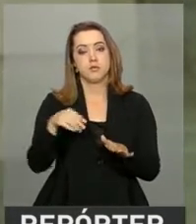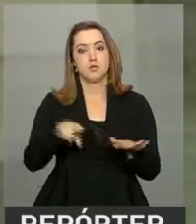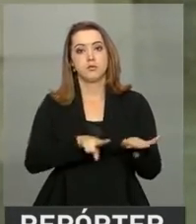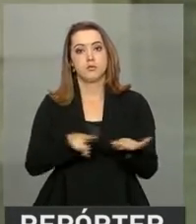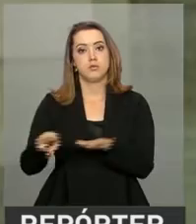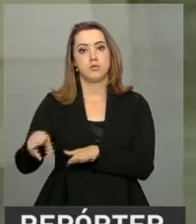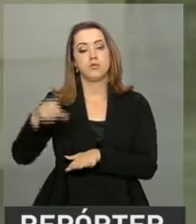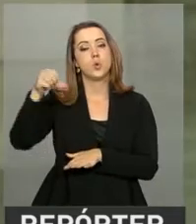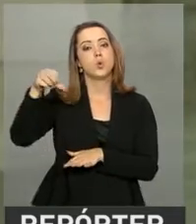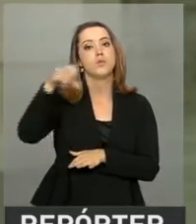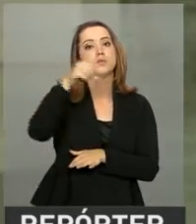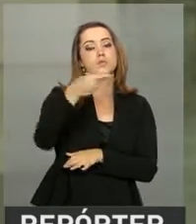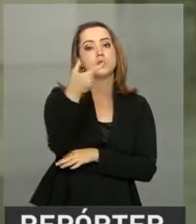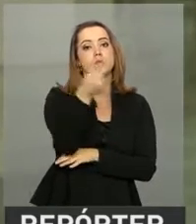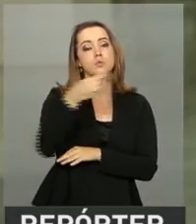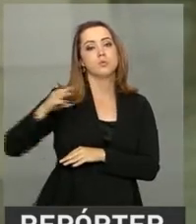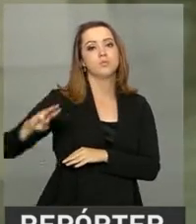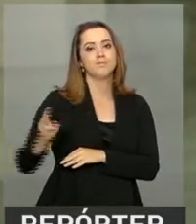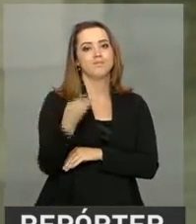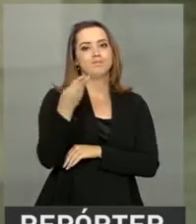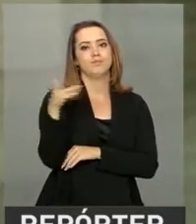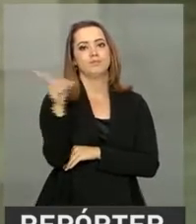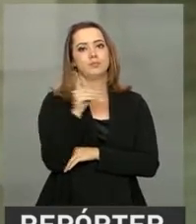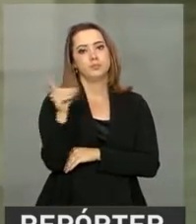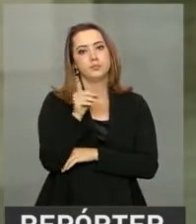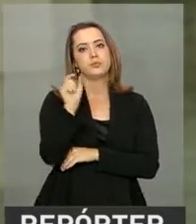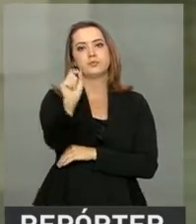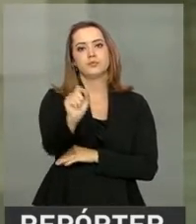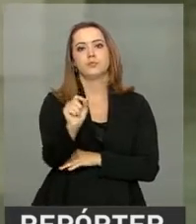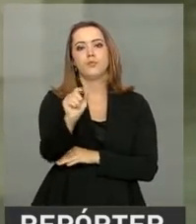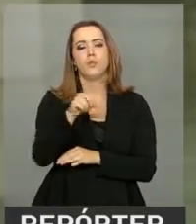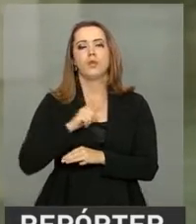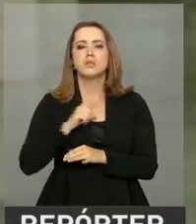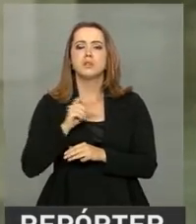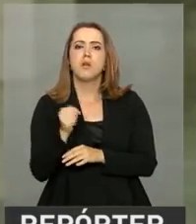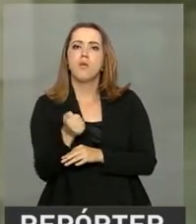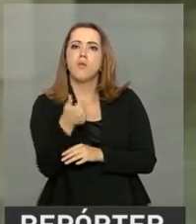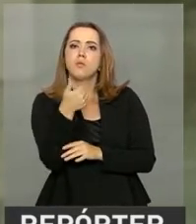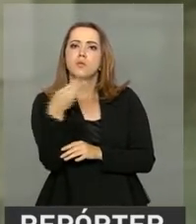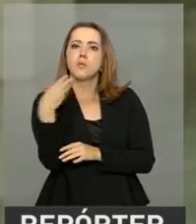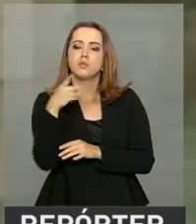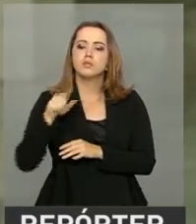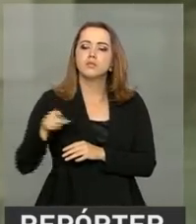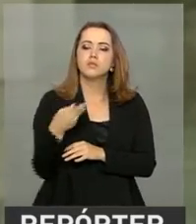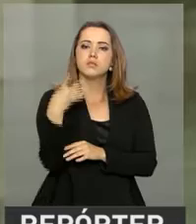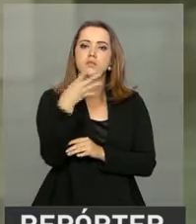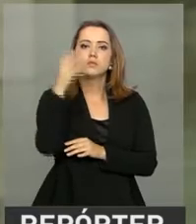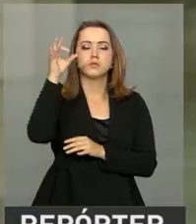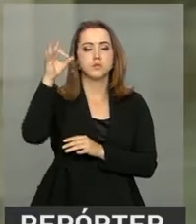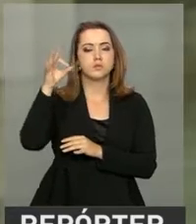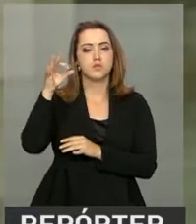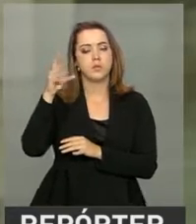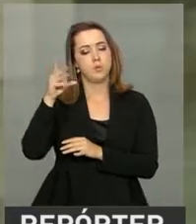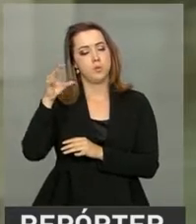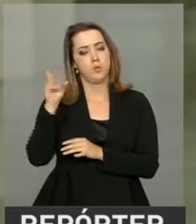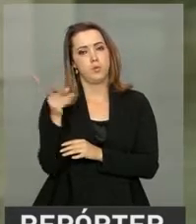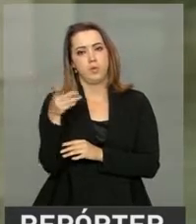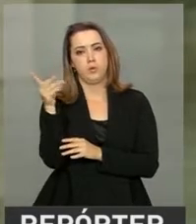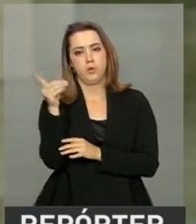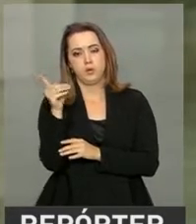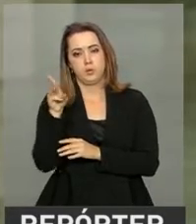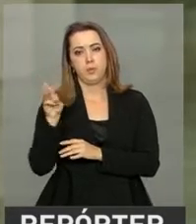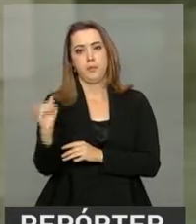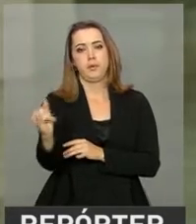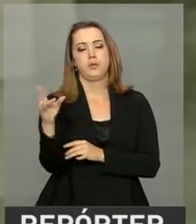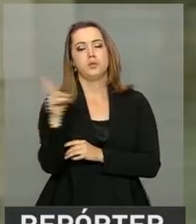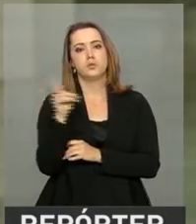de 997 milhões de dólares. Foram aproximadamente 3,4 bilhões de dólares em exportações